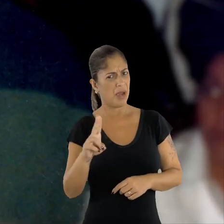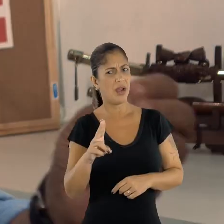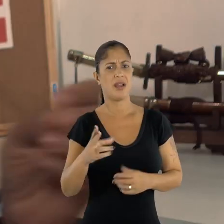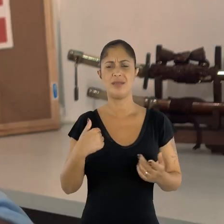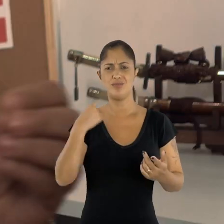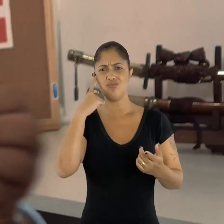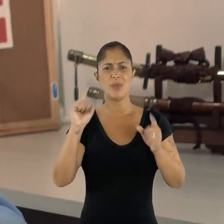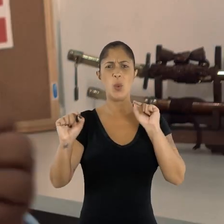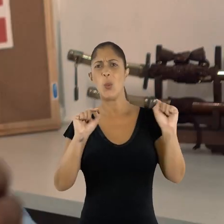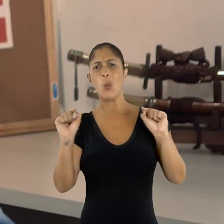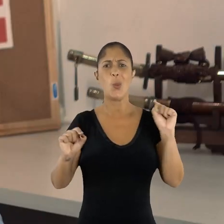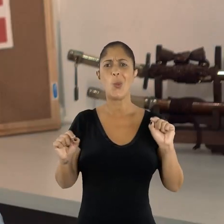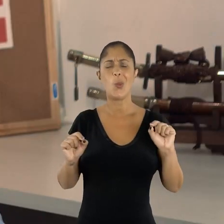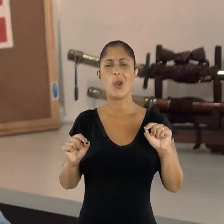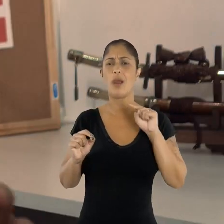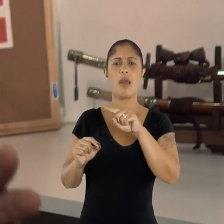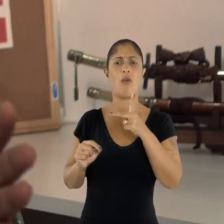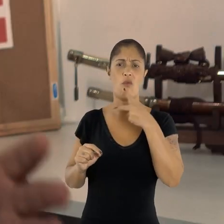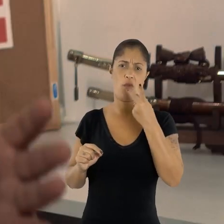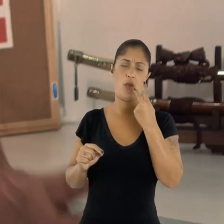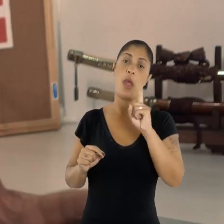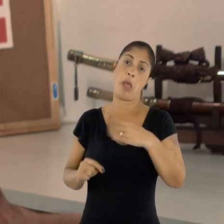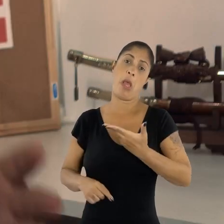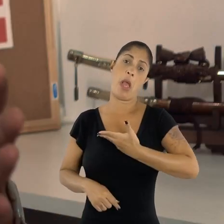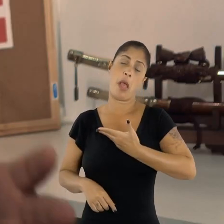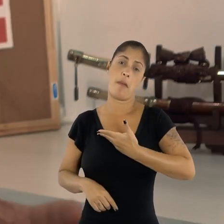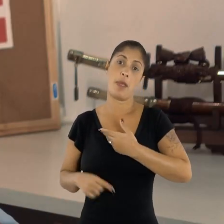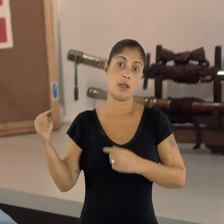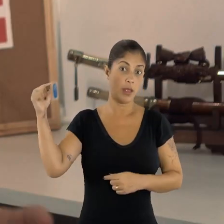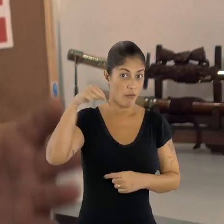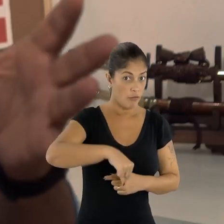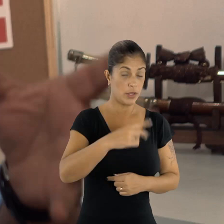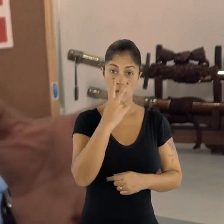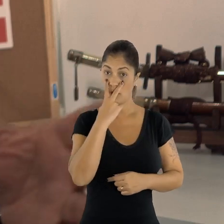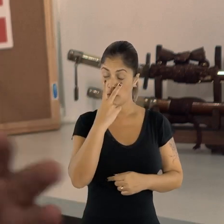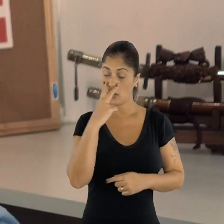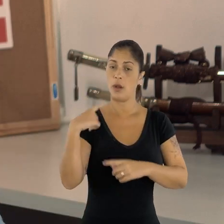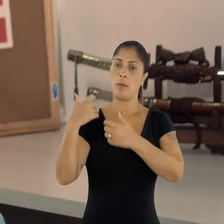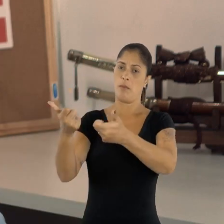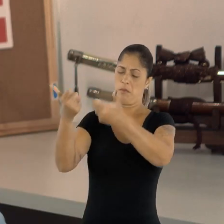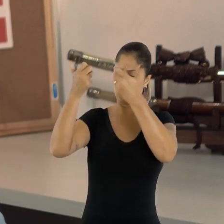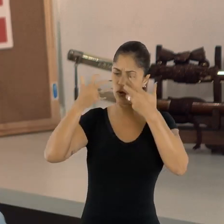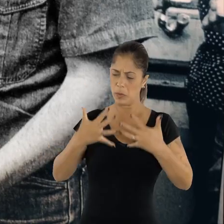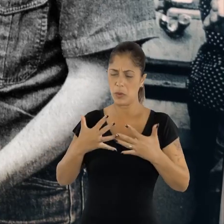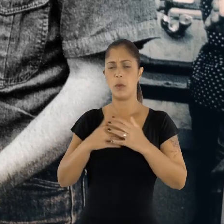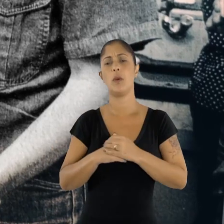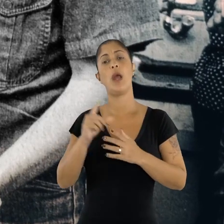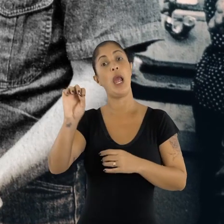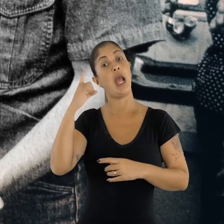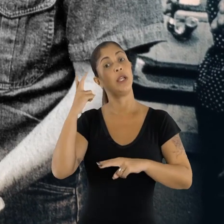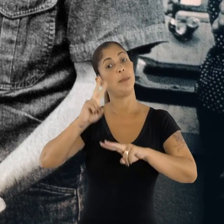sabia distinguir bem. José né? Albino Melo. Mas ele me falou, é um amigo que está vindo de Vitória, me explicou, né? Ele